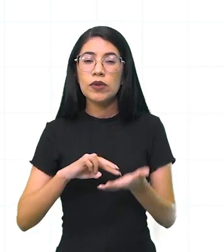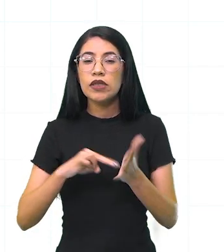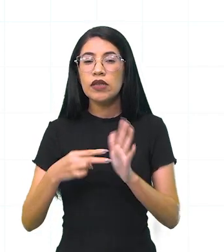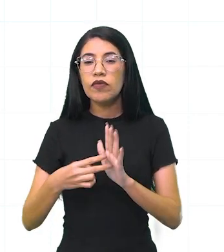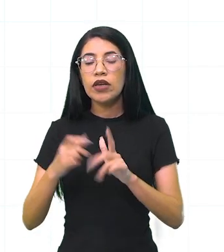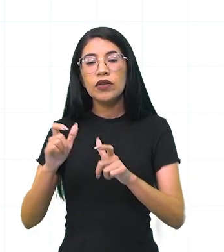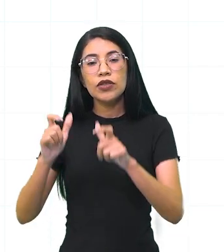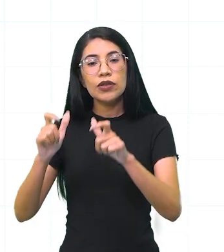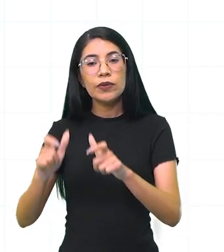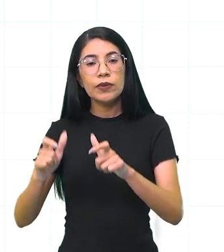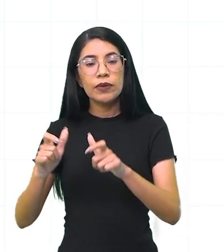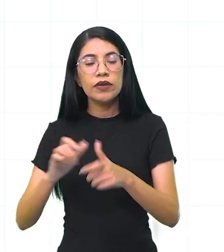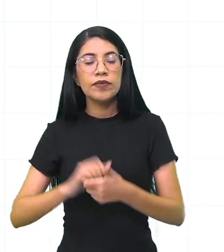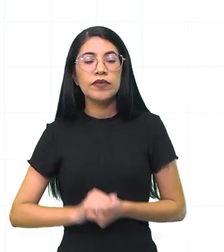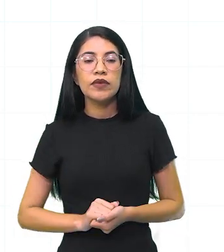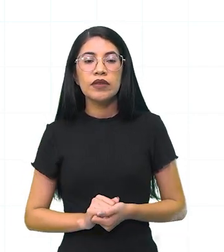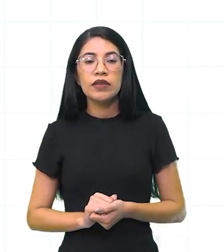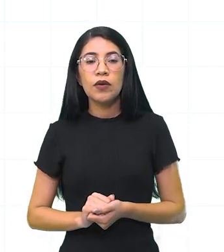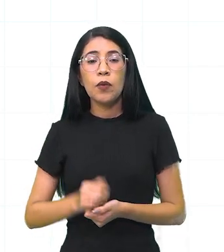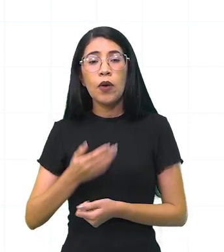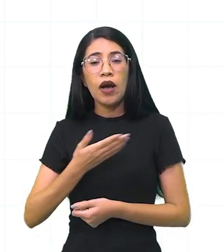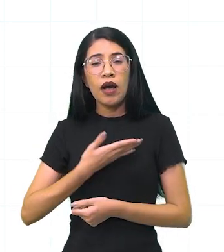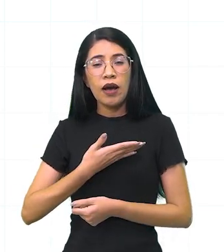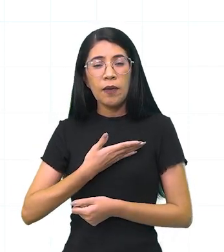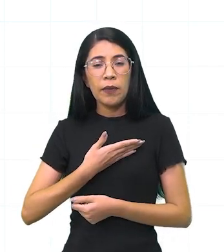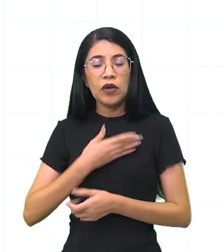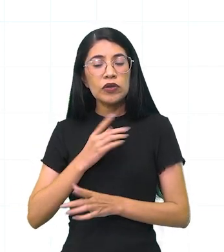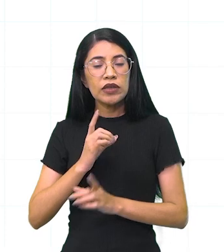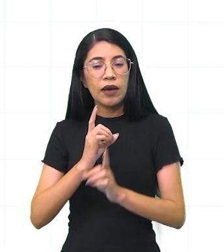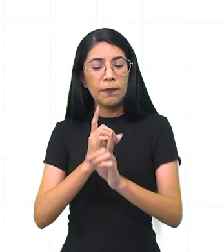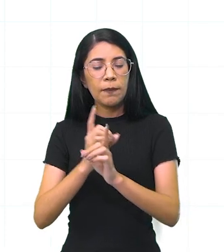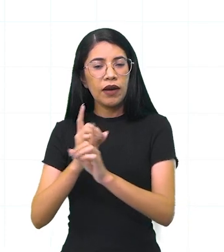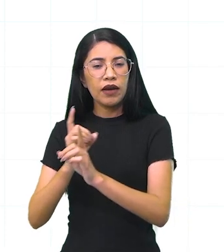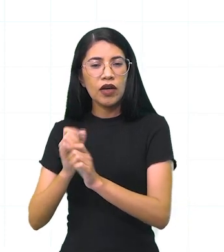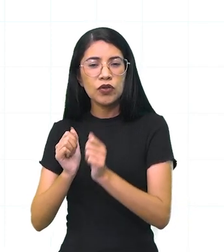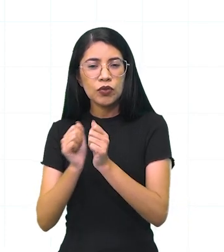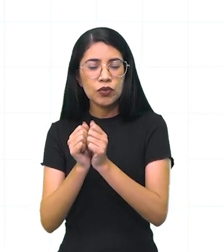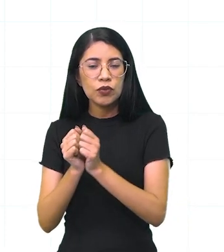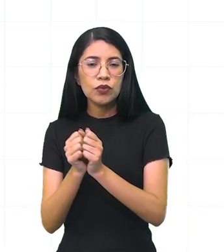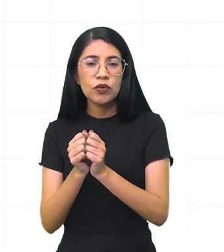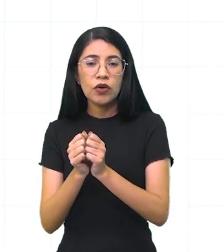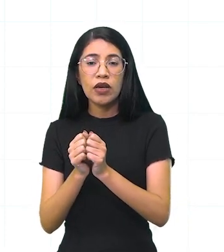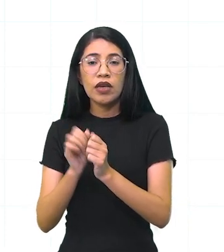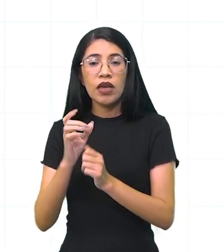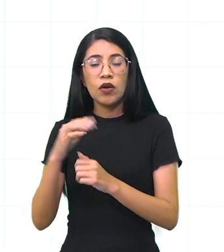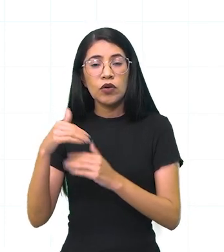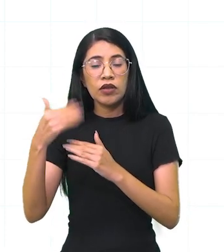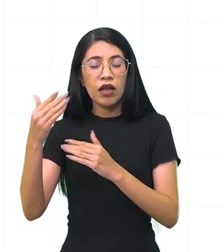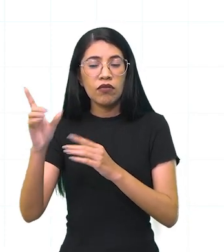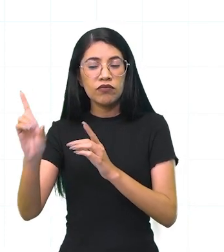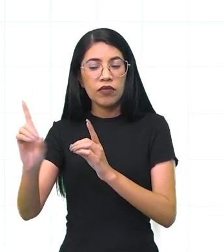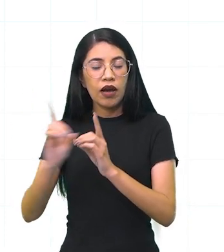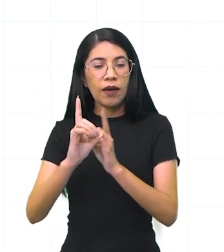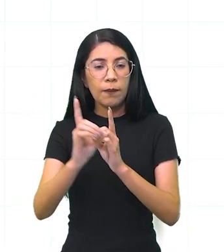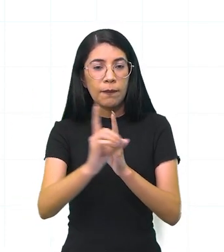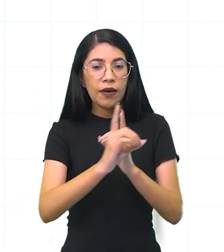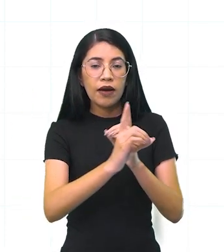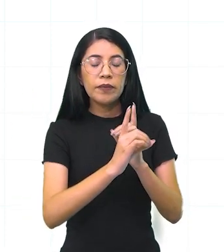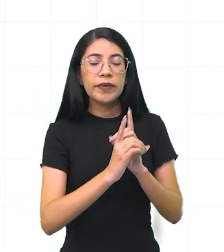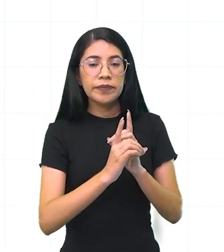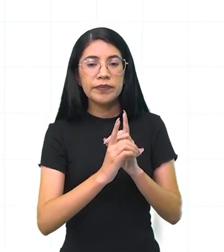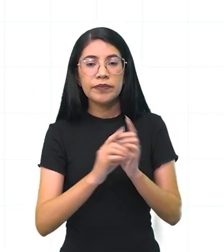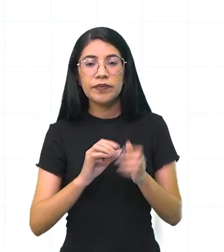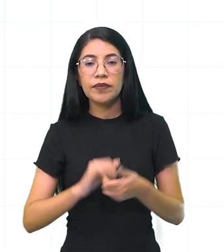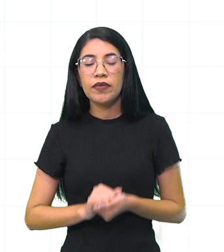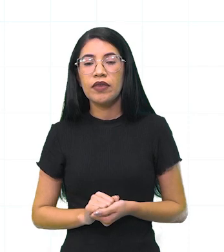lugar. Torne amigos os que se encontram perto e os que estão longe se aproximarão.